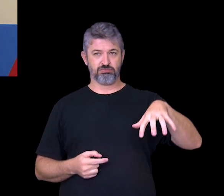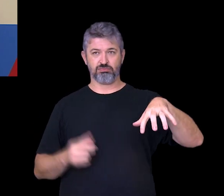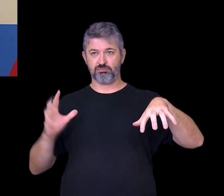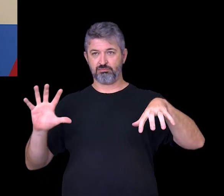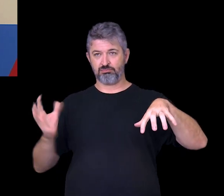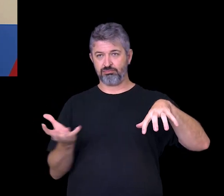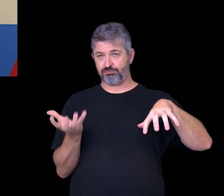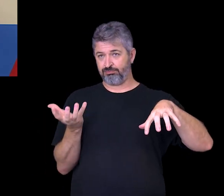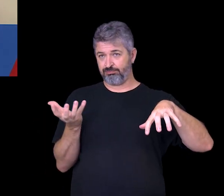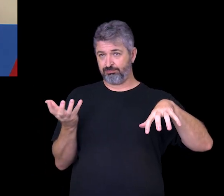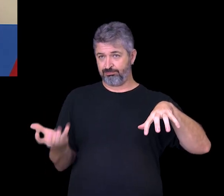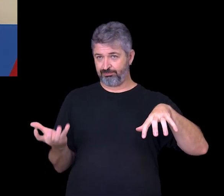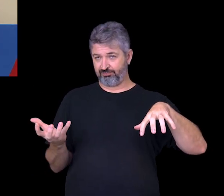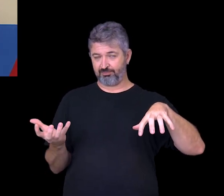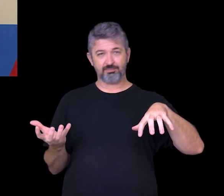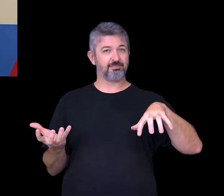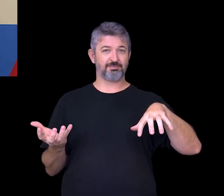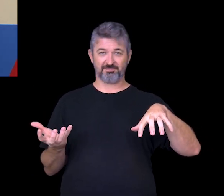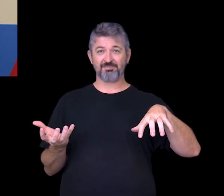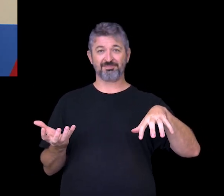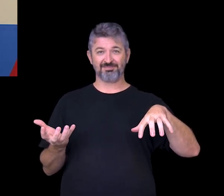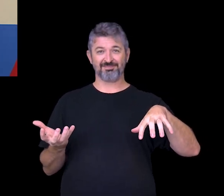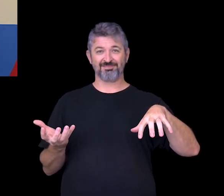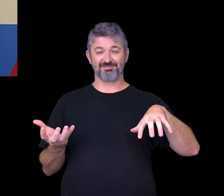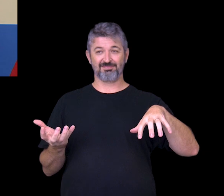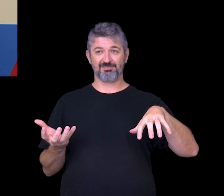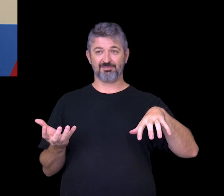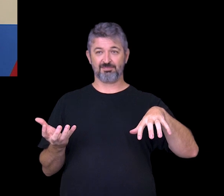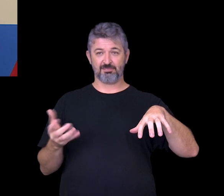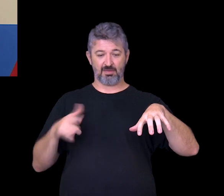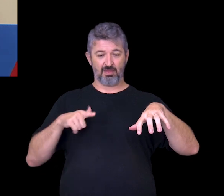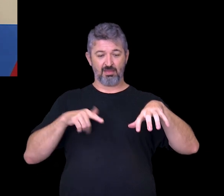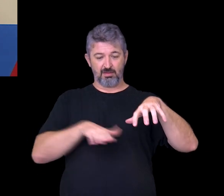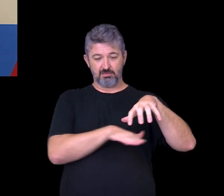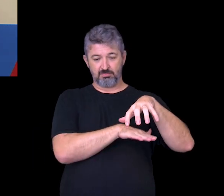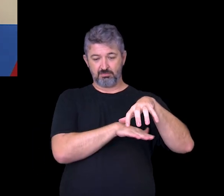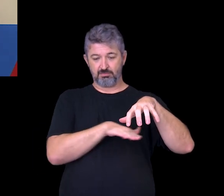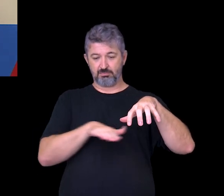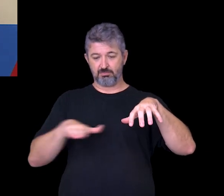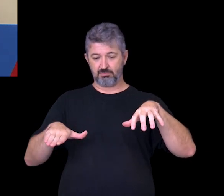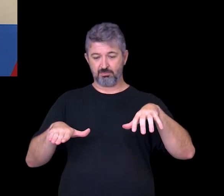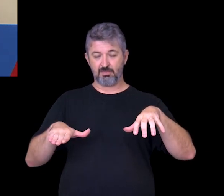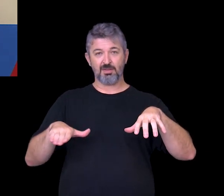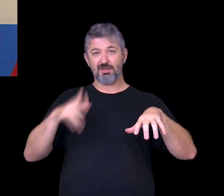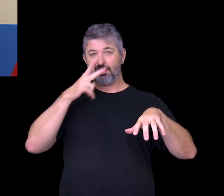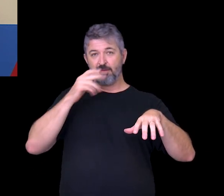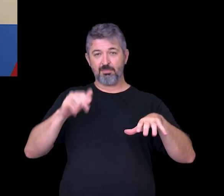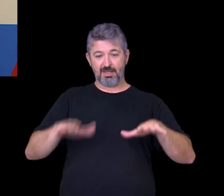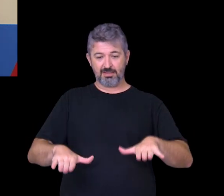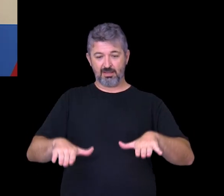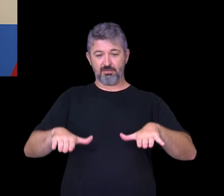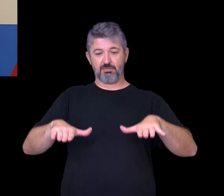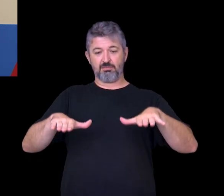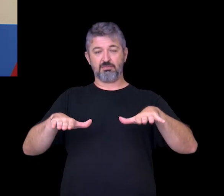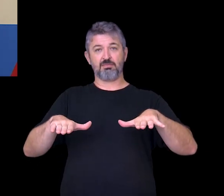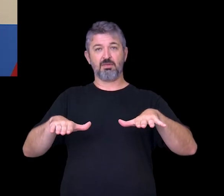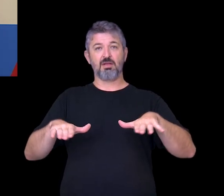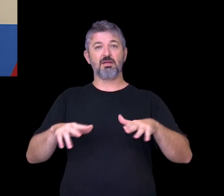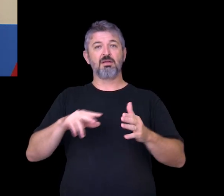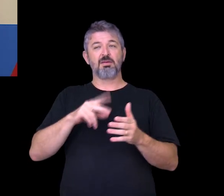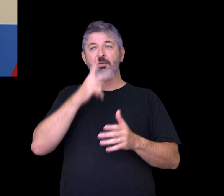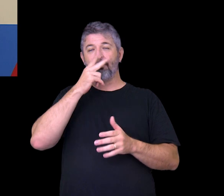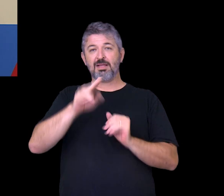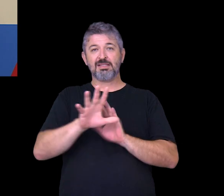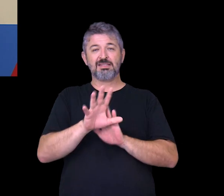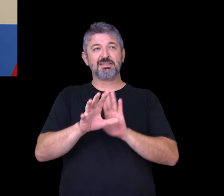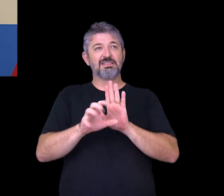para cima e outra para baixo, sobre uma laje que parece estar suspensa no gramado, virou sinônimo de obra do